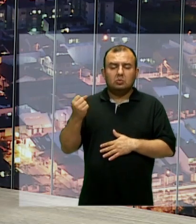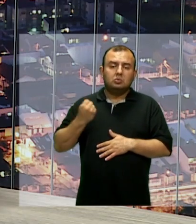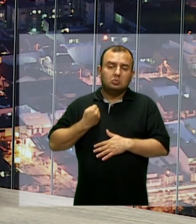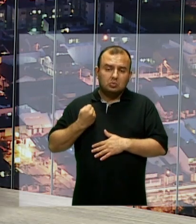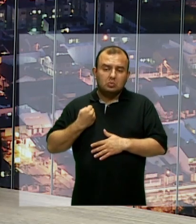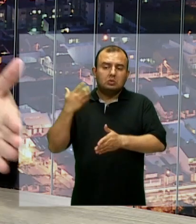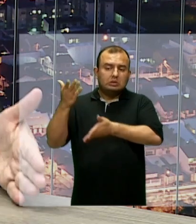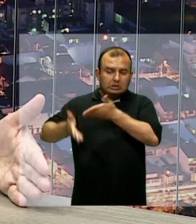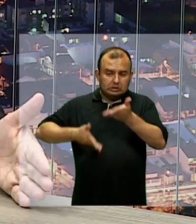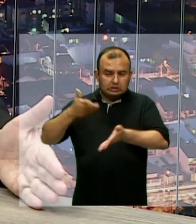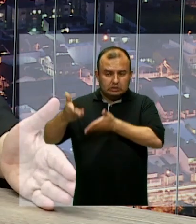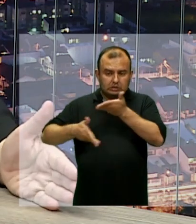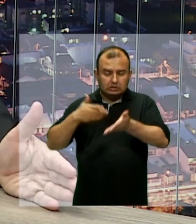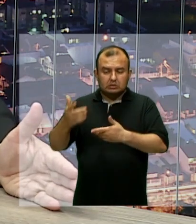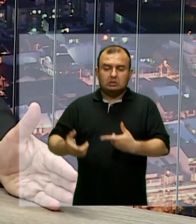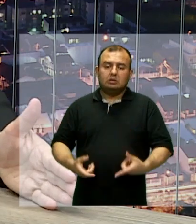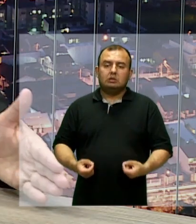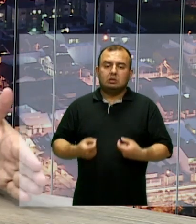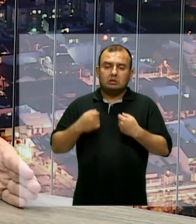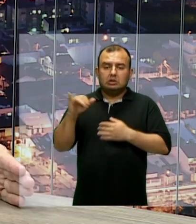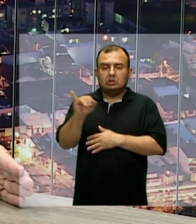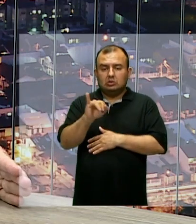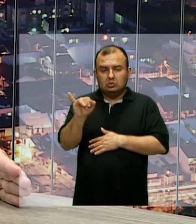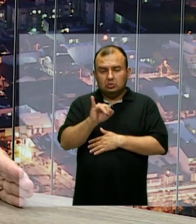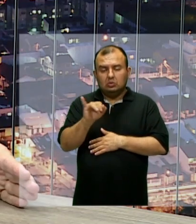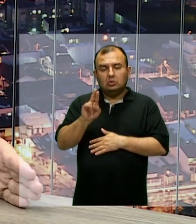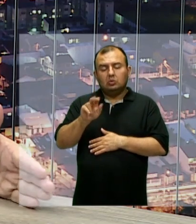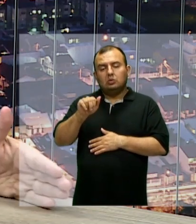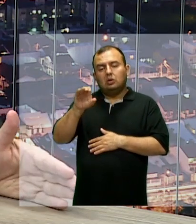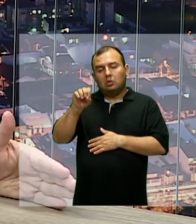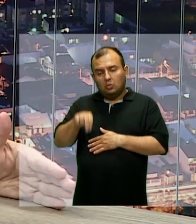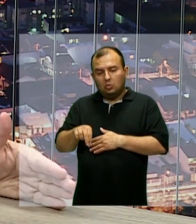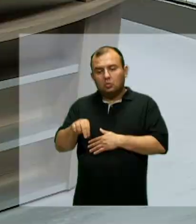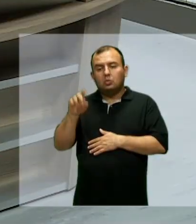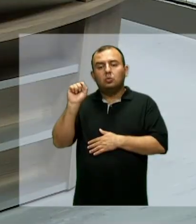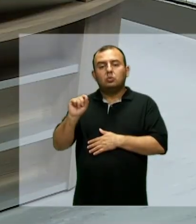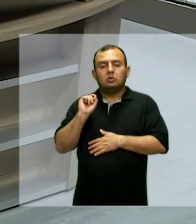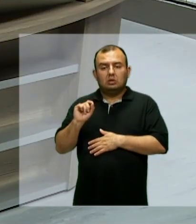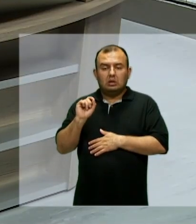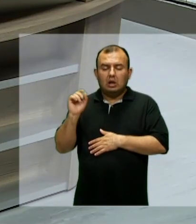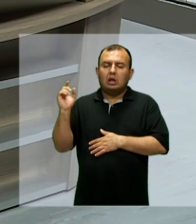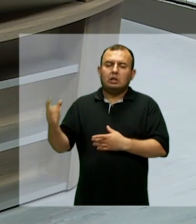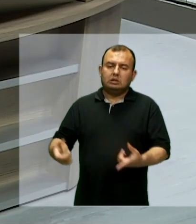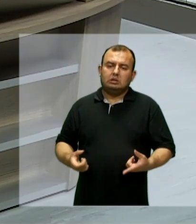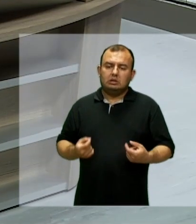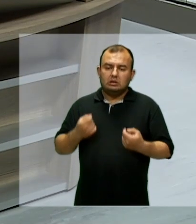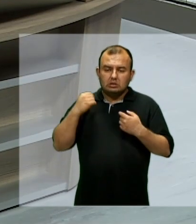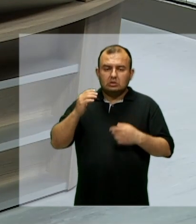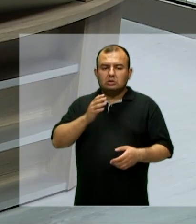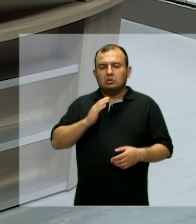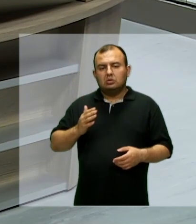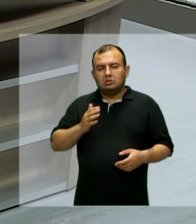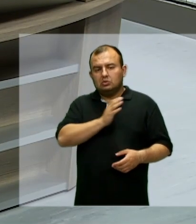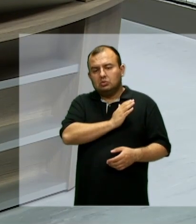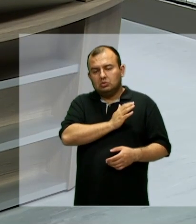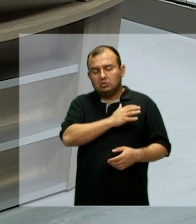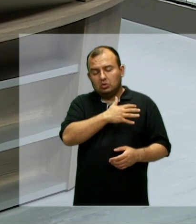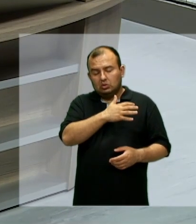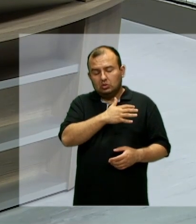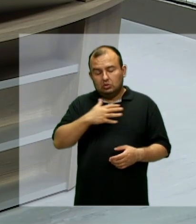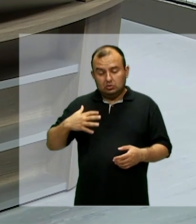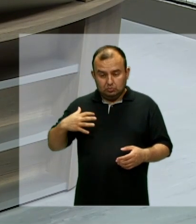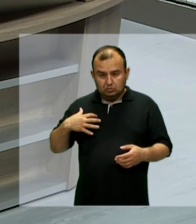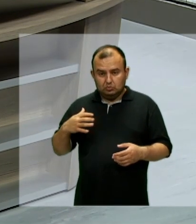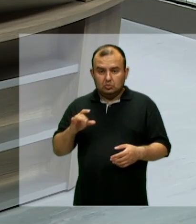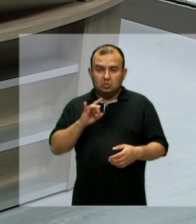de tratamentos de câncer em Itajaí na UNACOM é câncer de mama ou não, o segundo, o terceiro? Só para assim